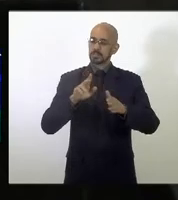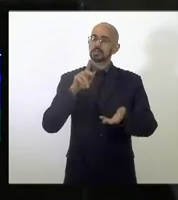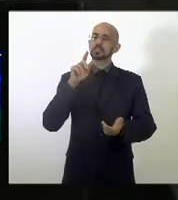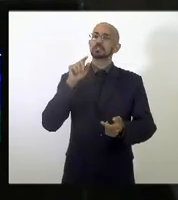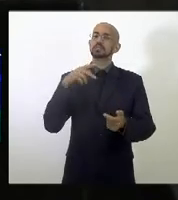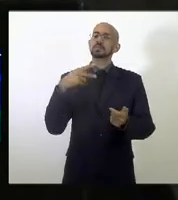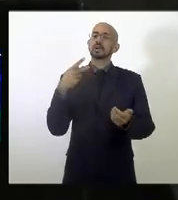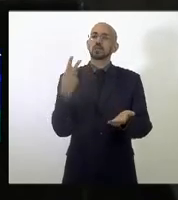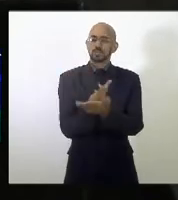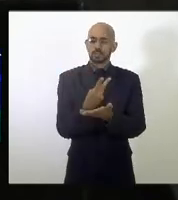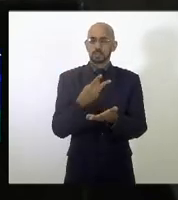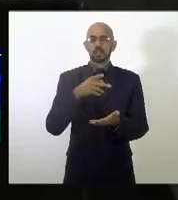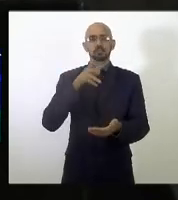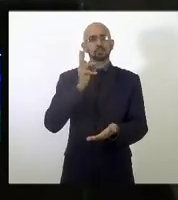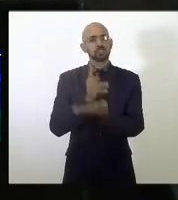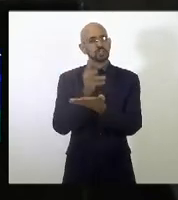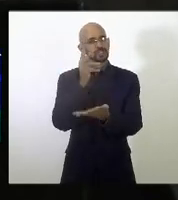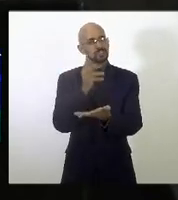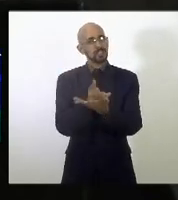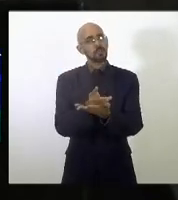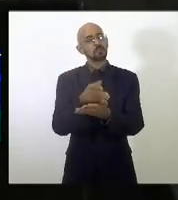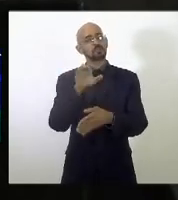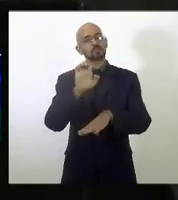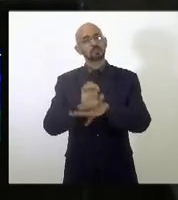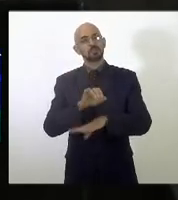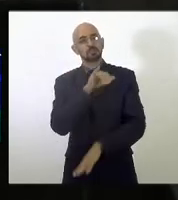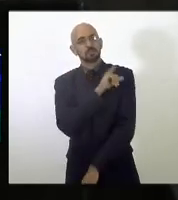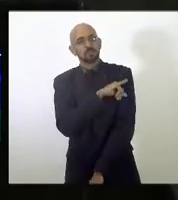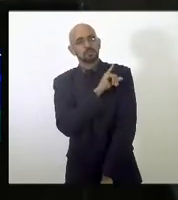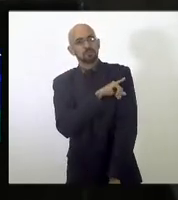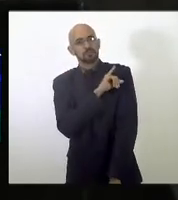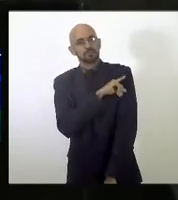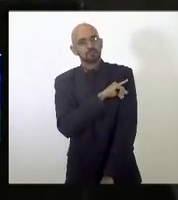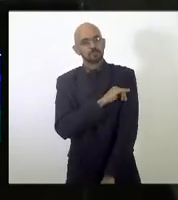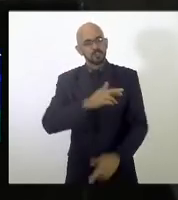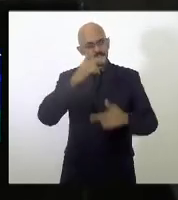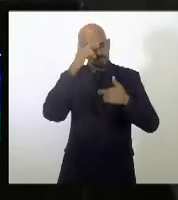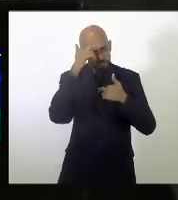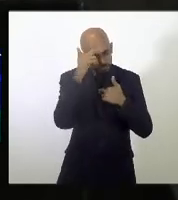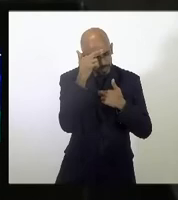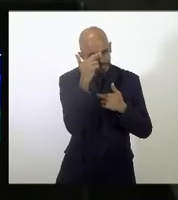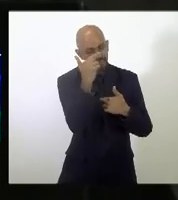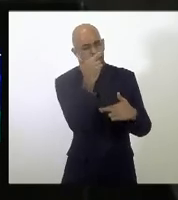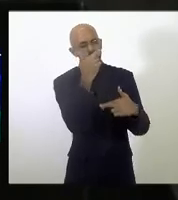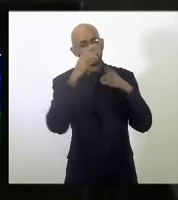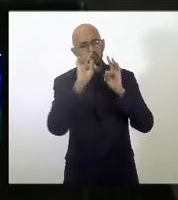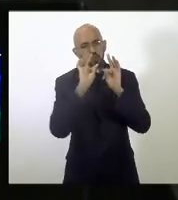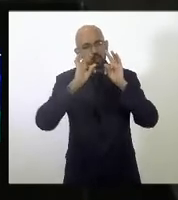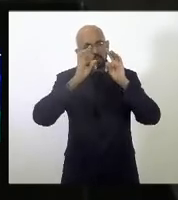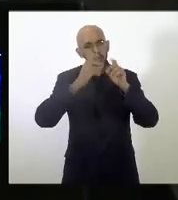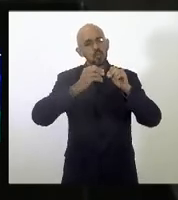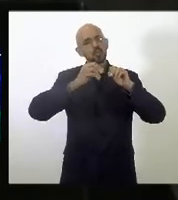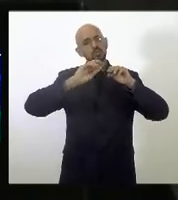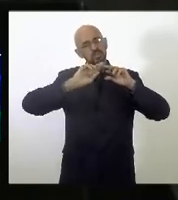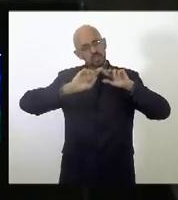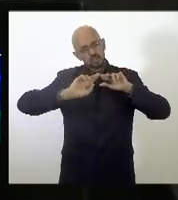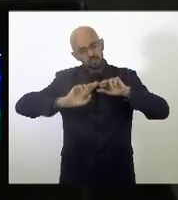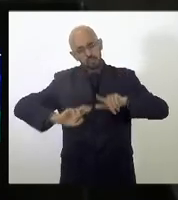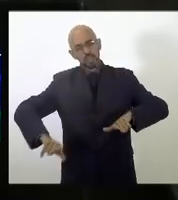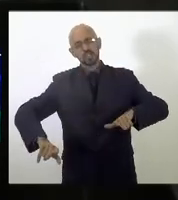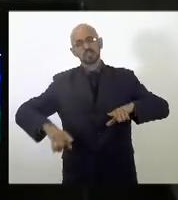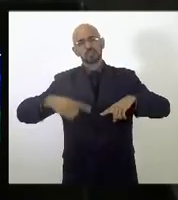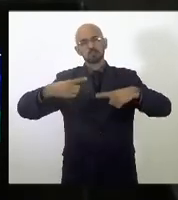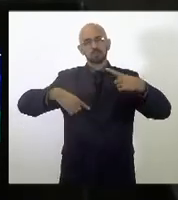tornando comum no nosso Estado. Respeitada todas as diferenças